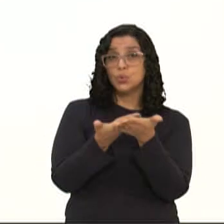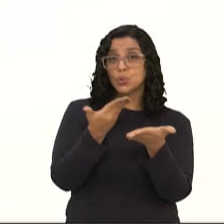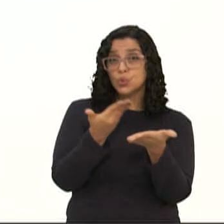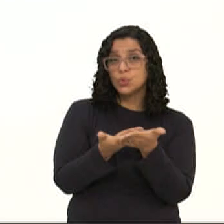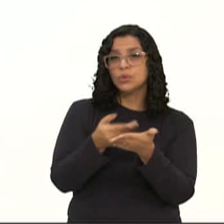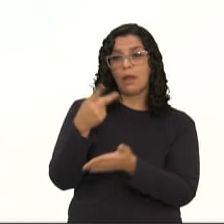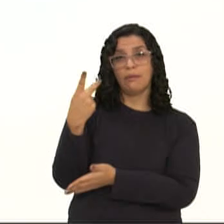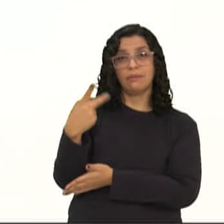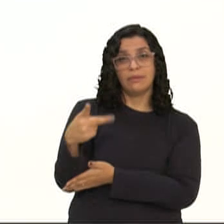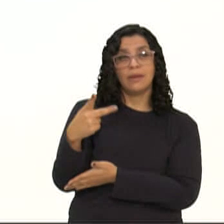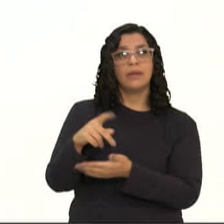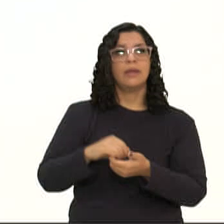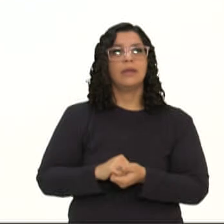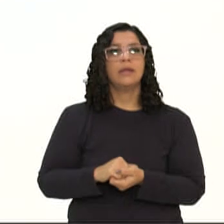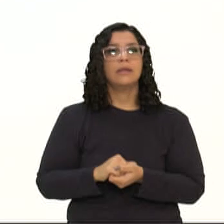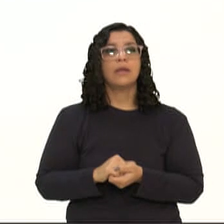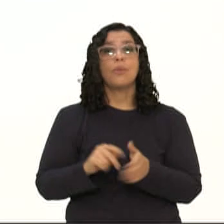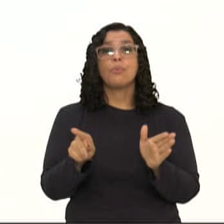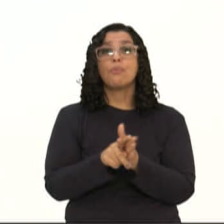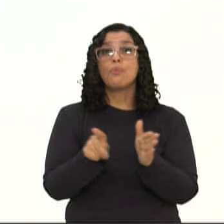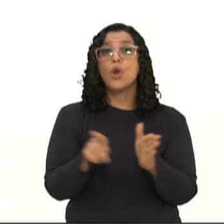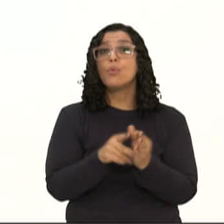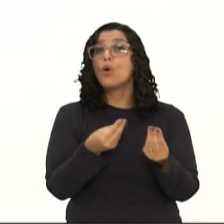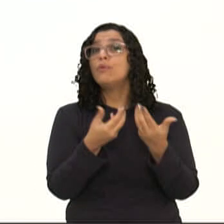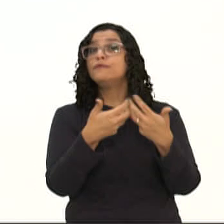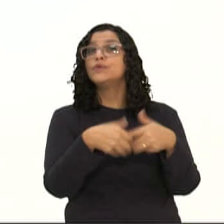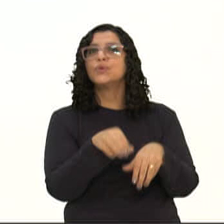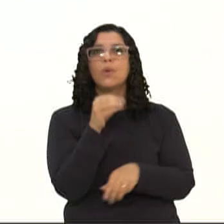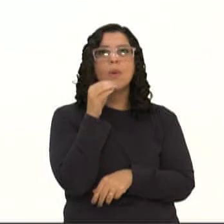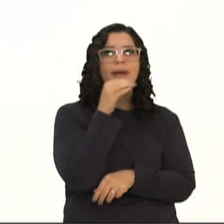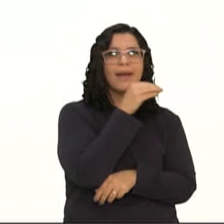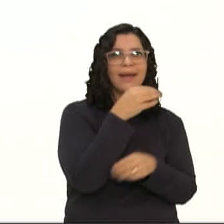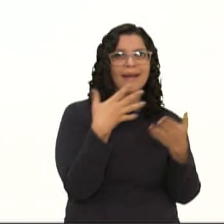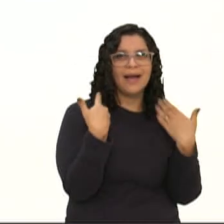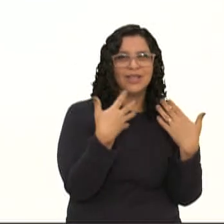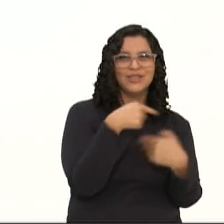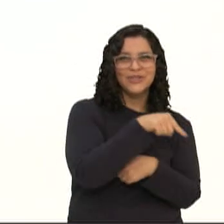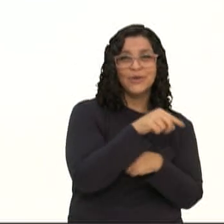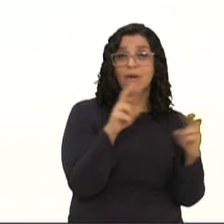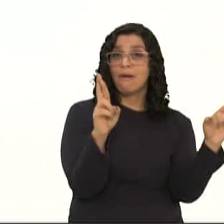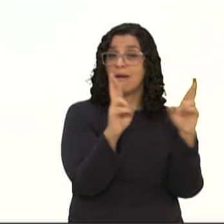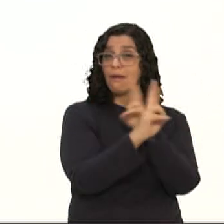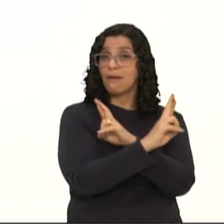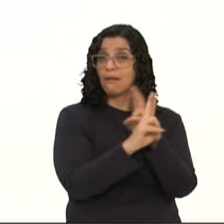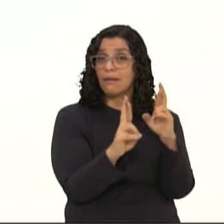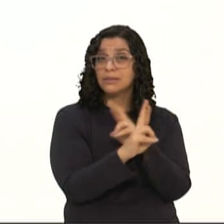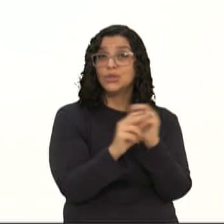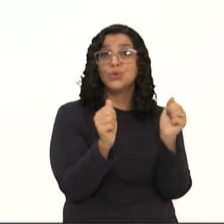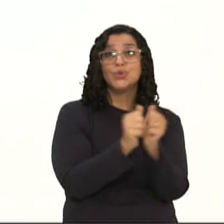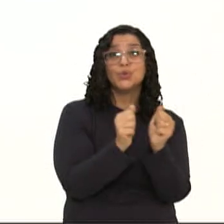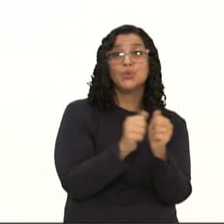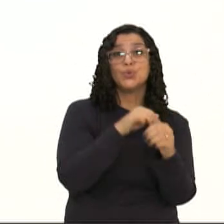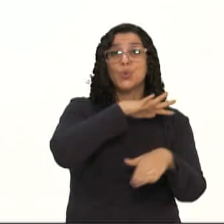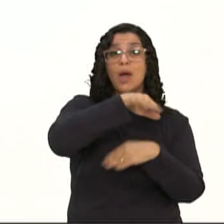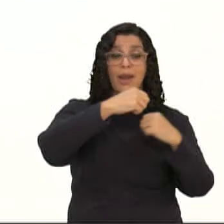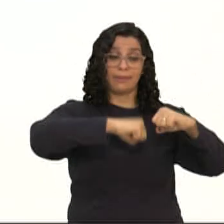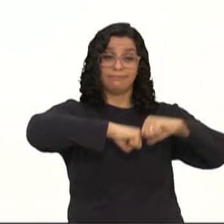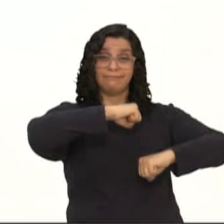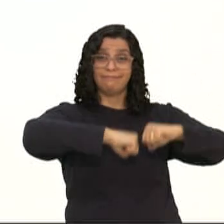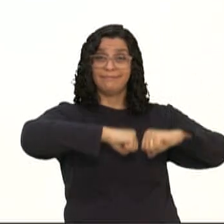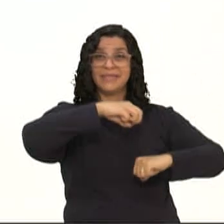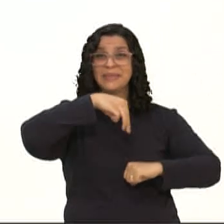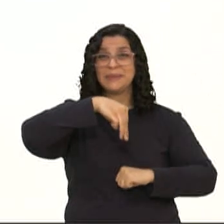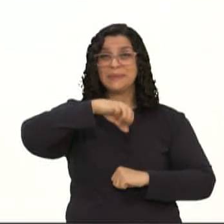seus estudos sobre a natureza do calor, relacionando com o trabalho mecânico, foram